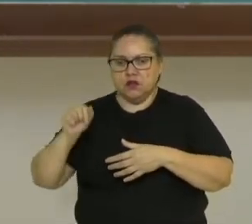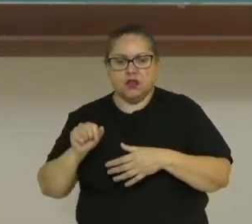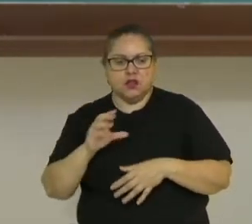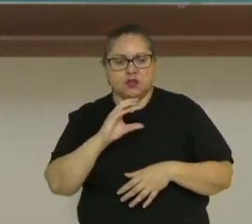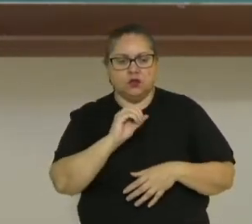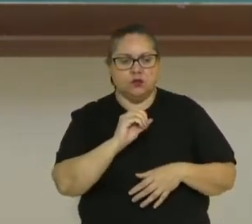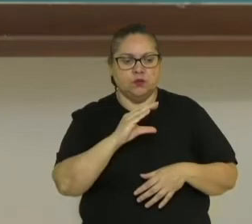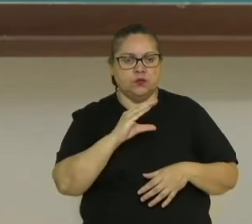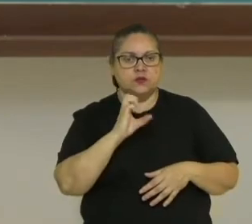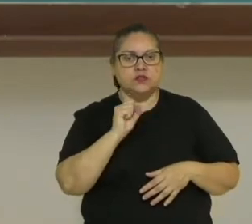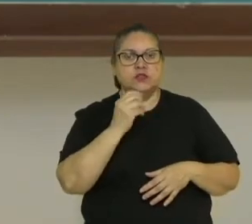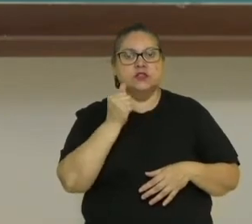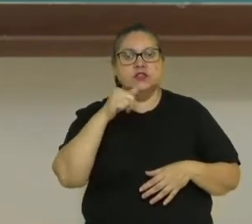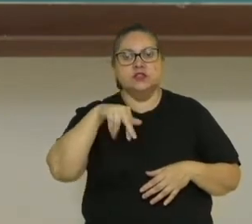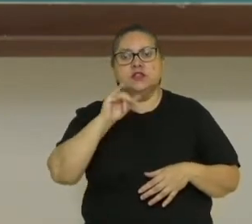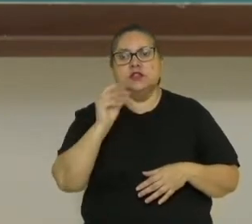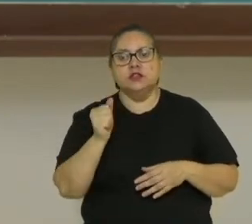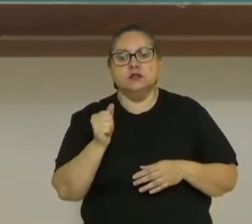Oceania um pouco mais tarde.